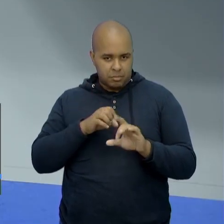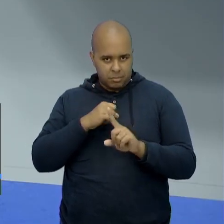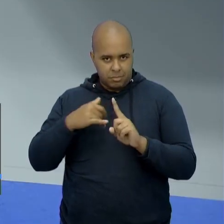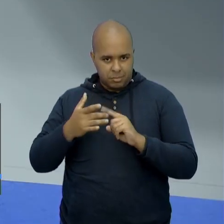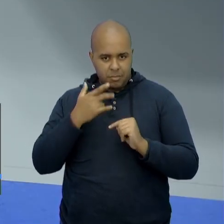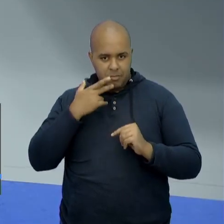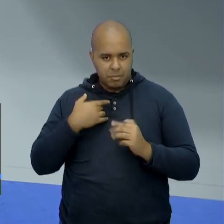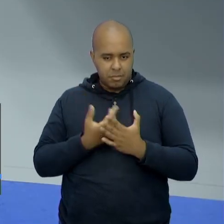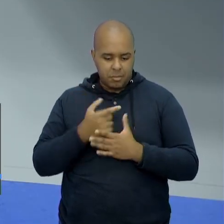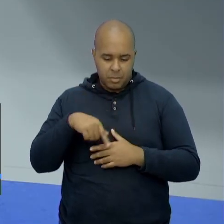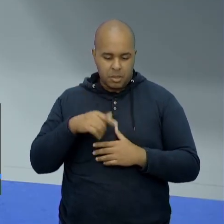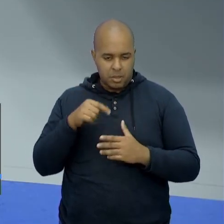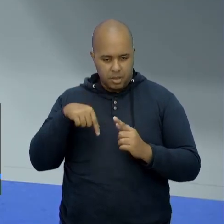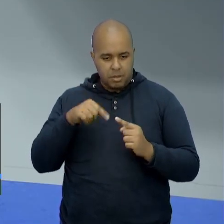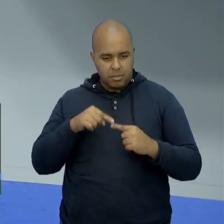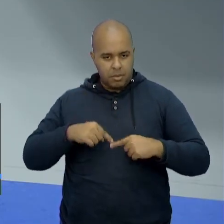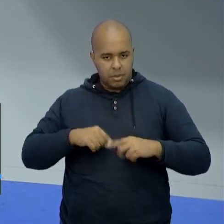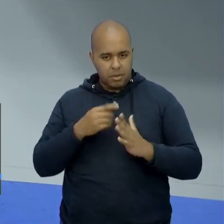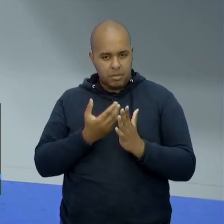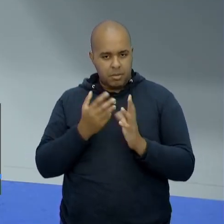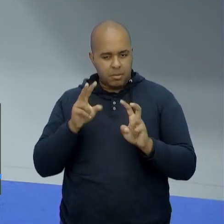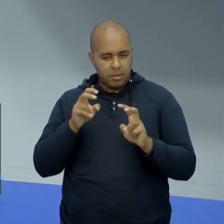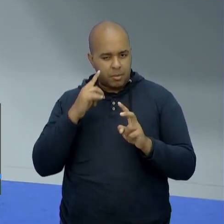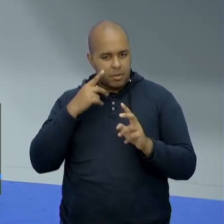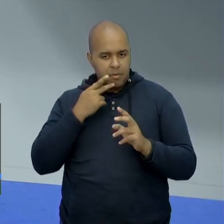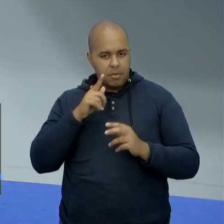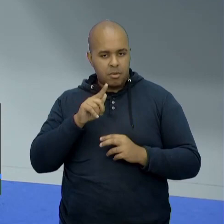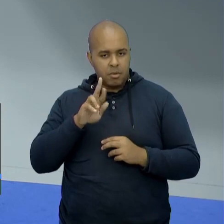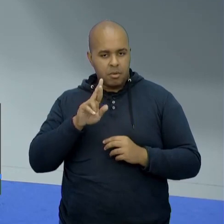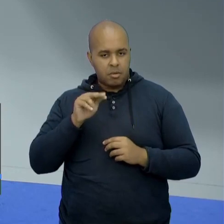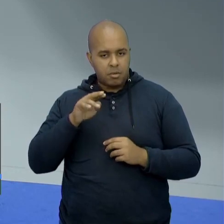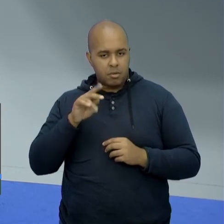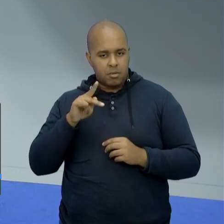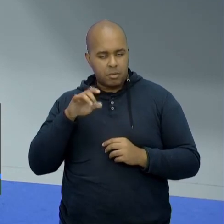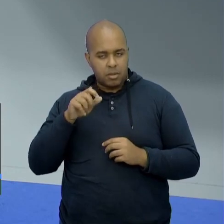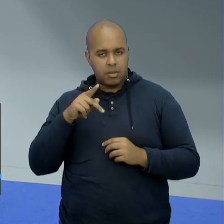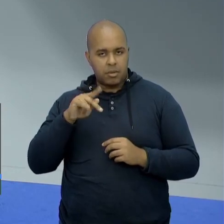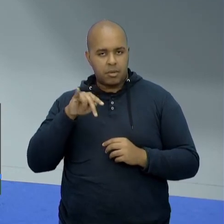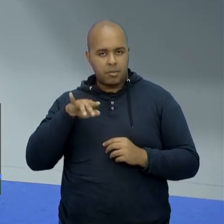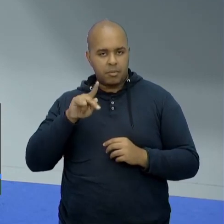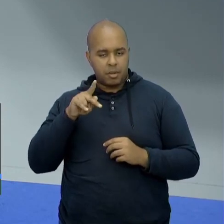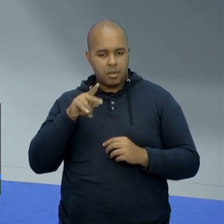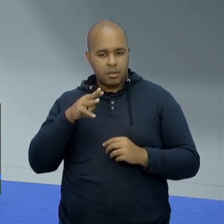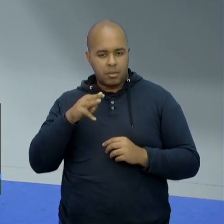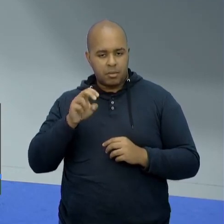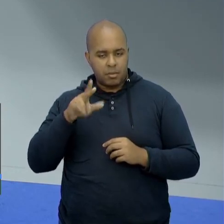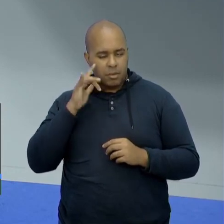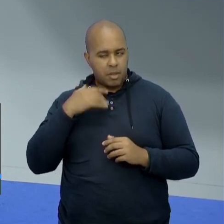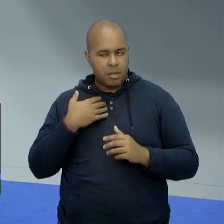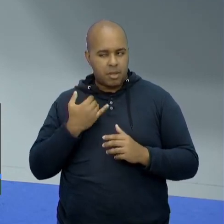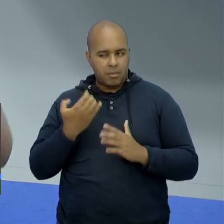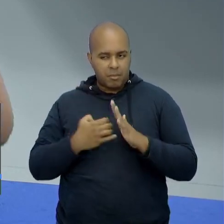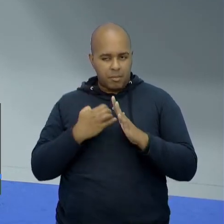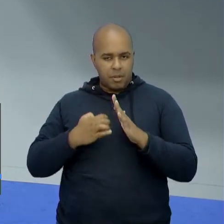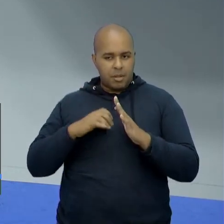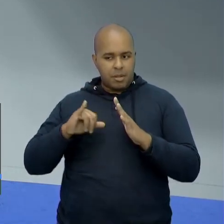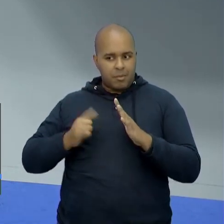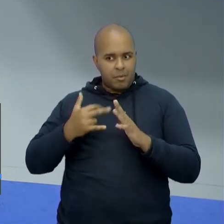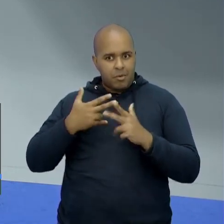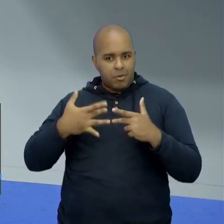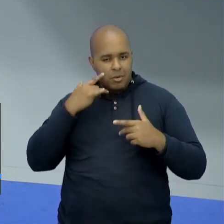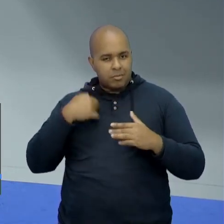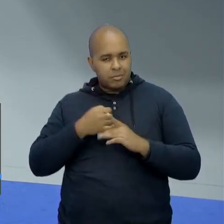sociologia, não necessariamente desse componente, sobre, por exemplo, green money and pink money, que são as empresas que se aproveitam de